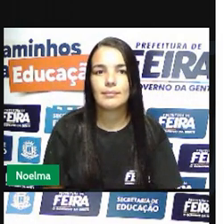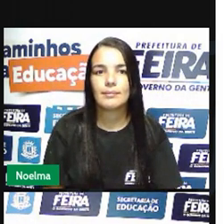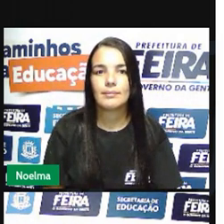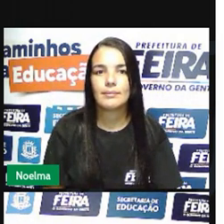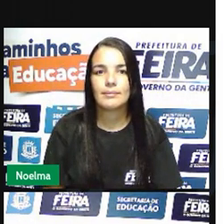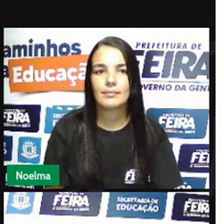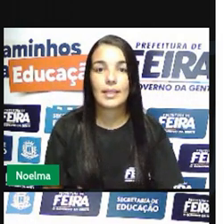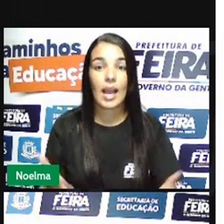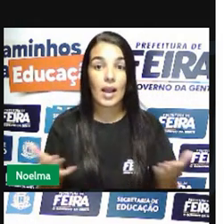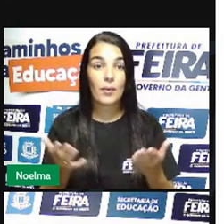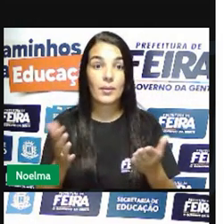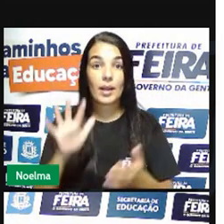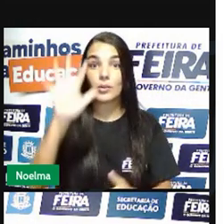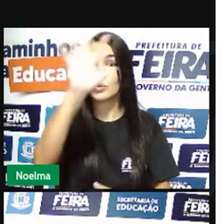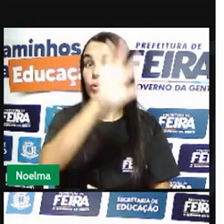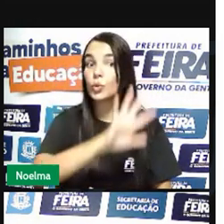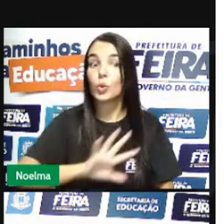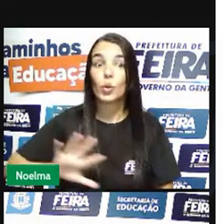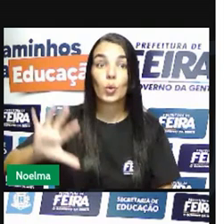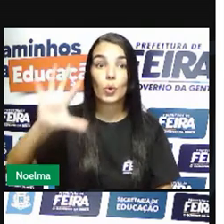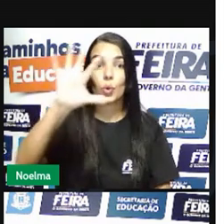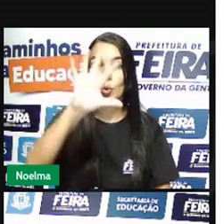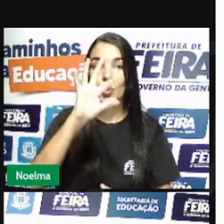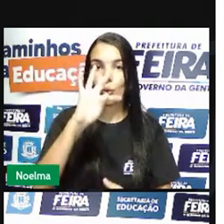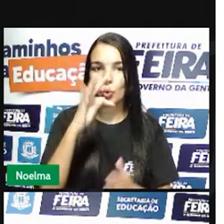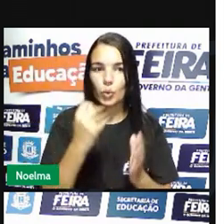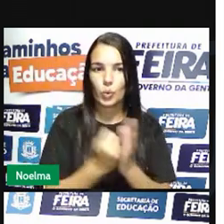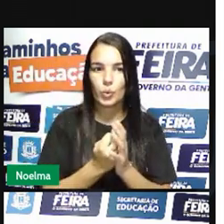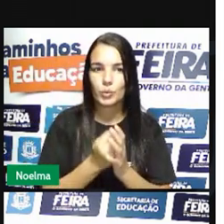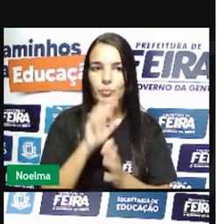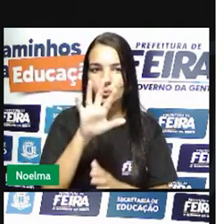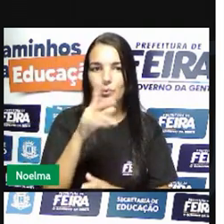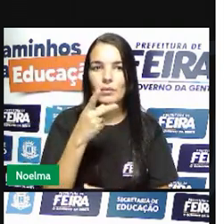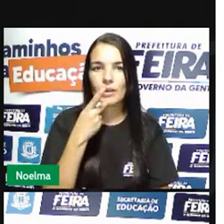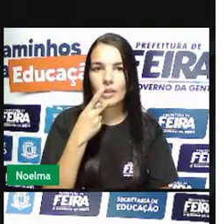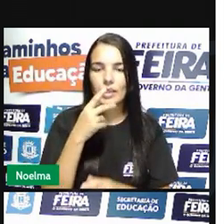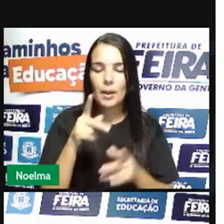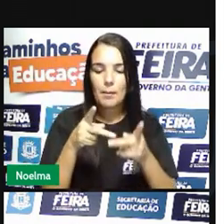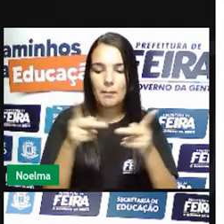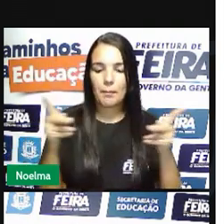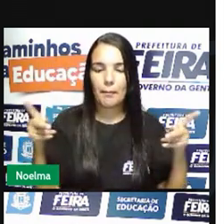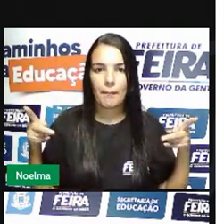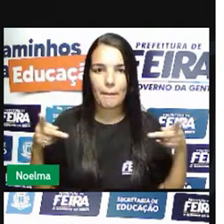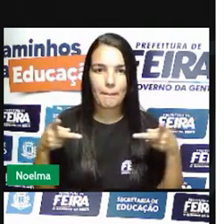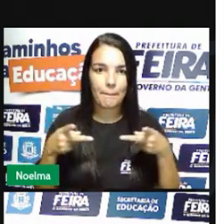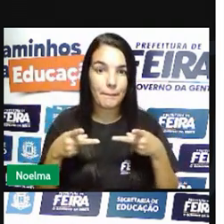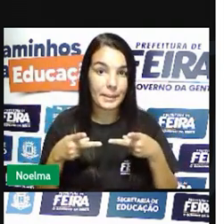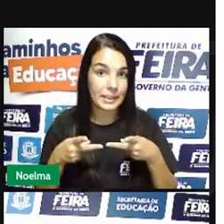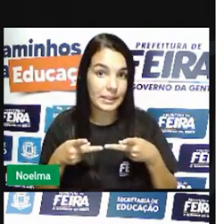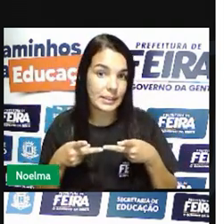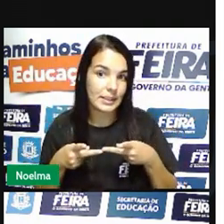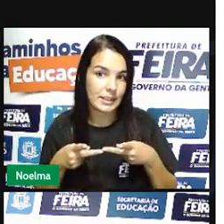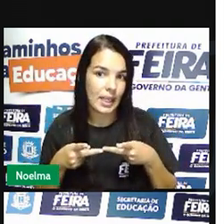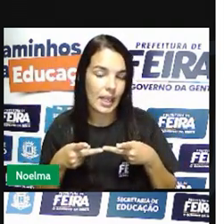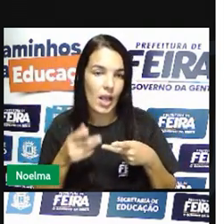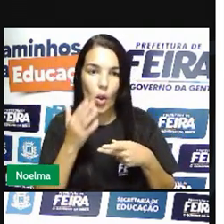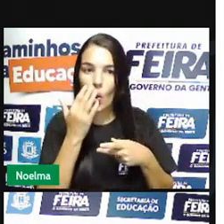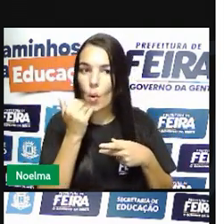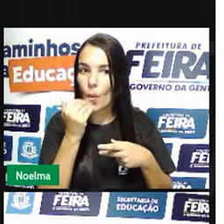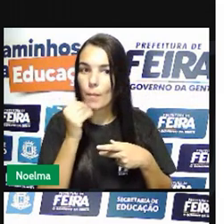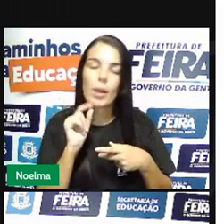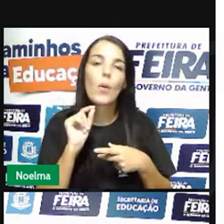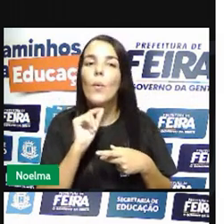a parte seu como um pedaço de pizza estarei correndo um oitavo